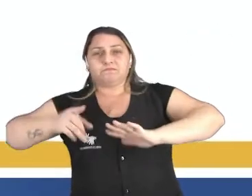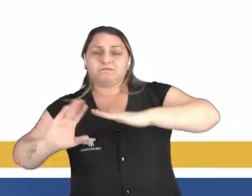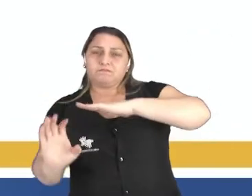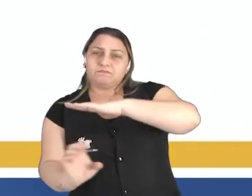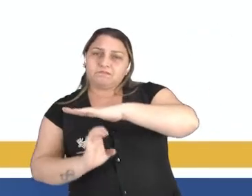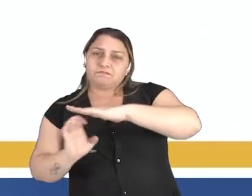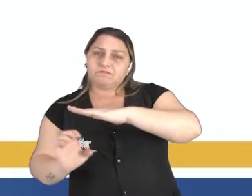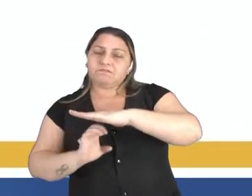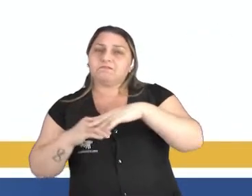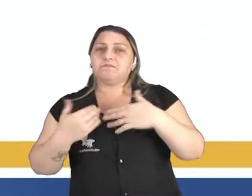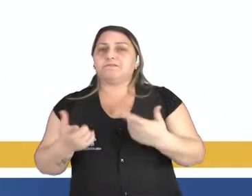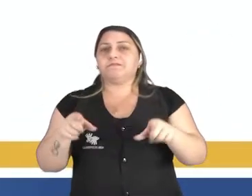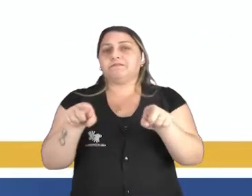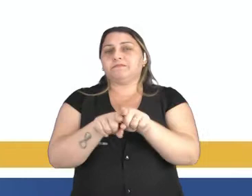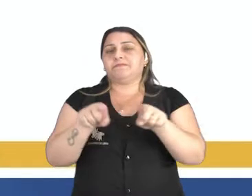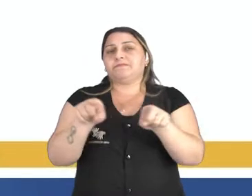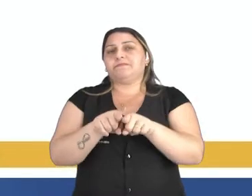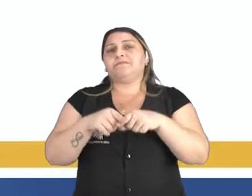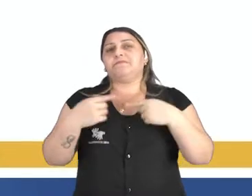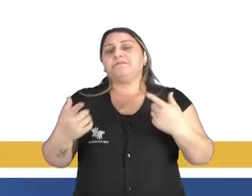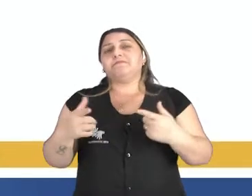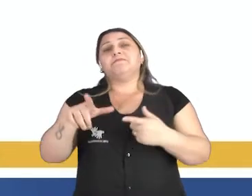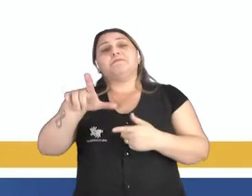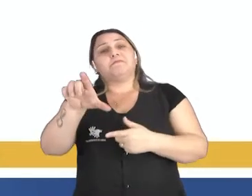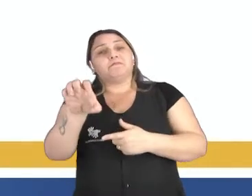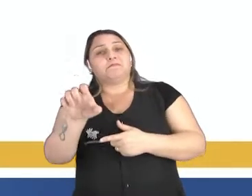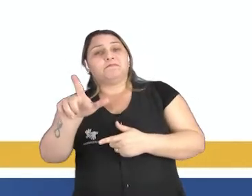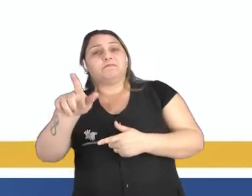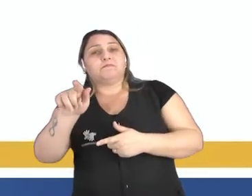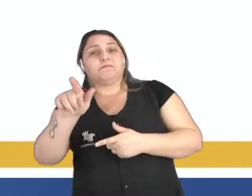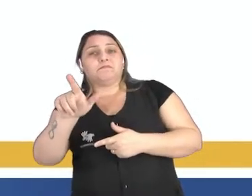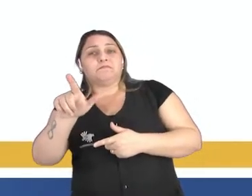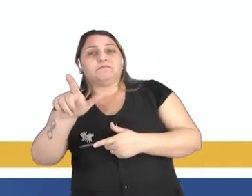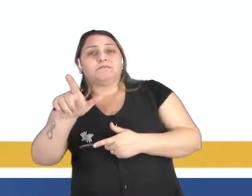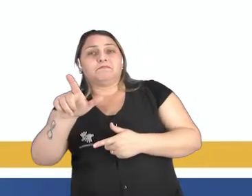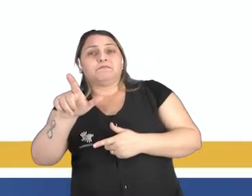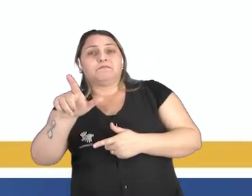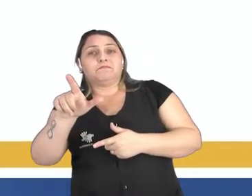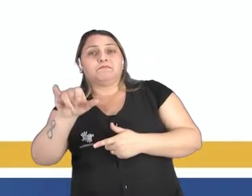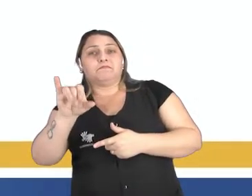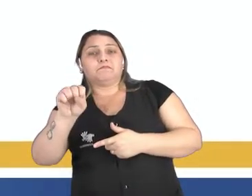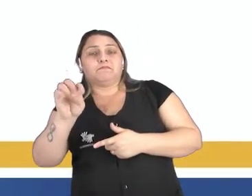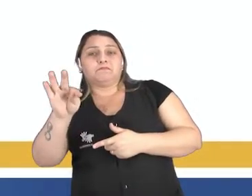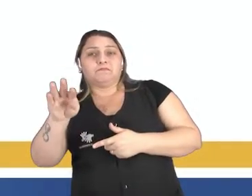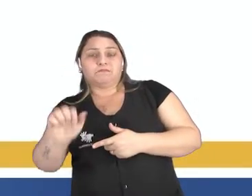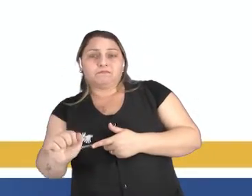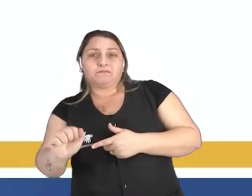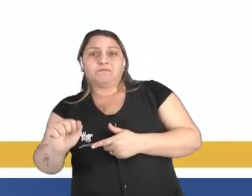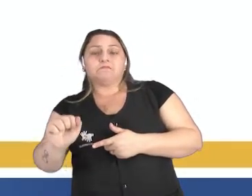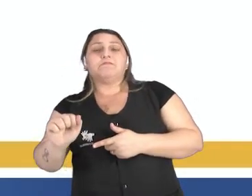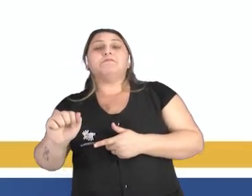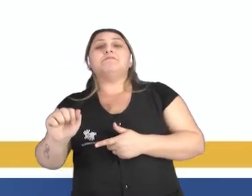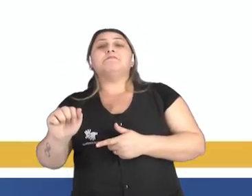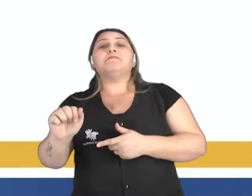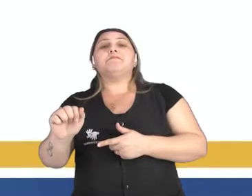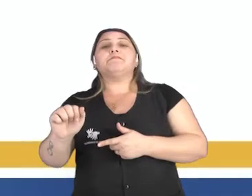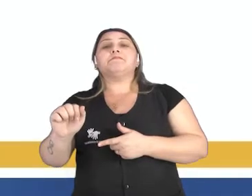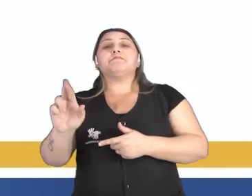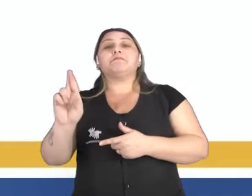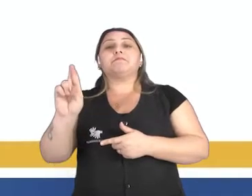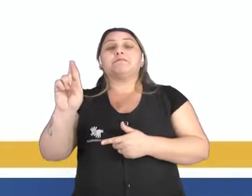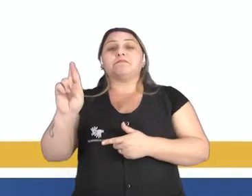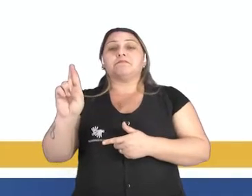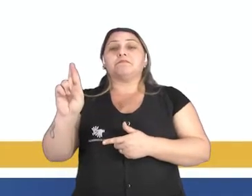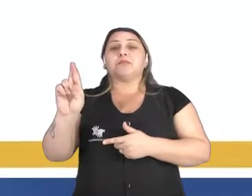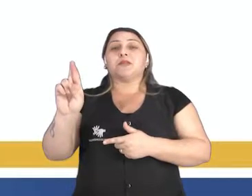né, e é criada também a Frente Legalista, né, criada aí em Rio Grande do Sul, né, para trazer